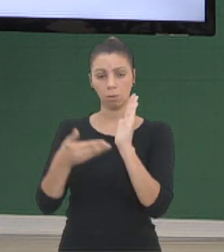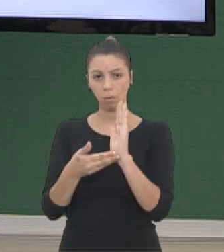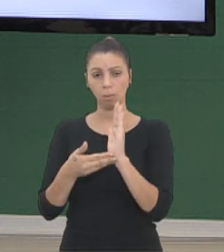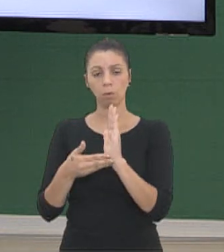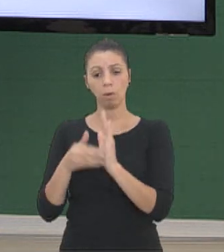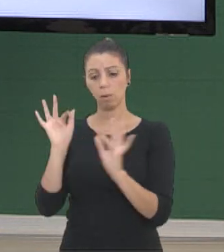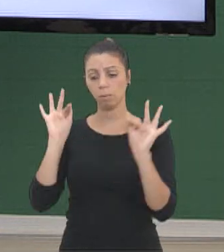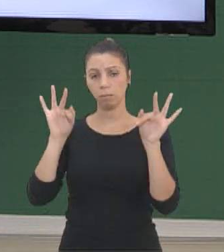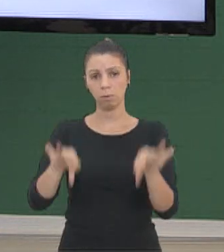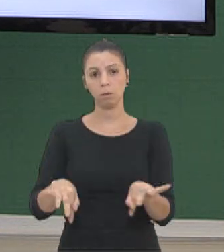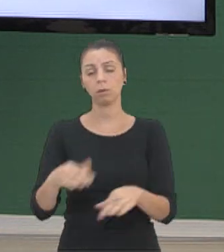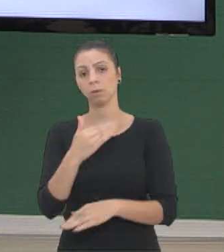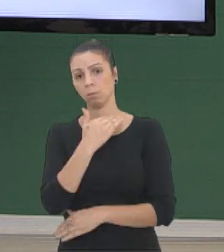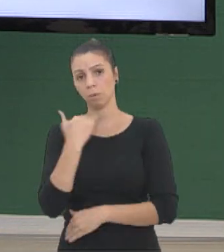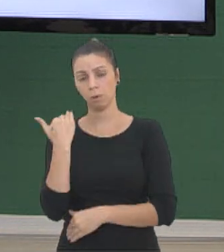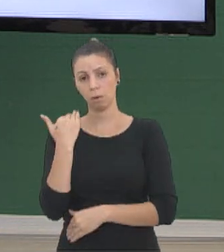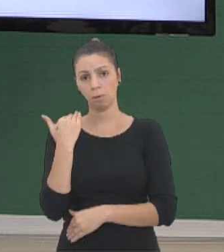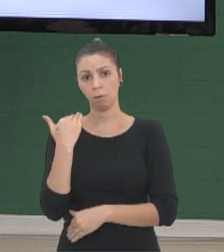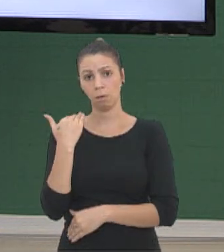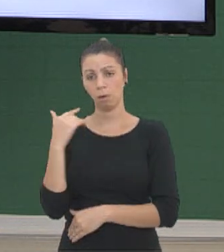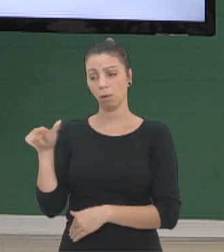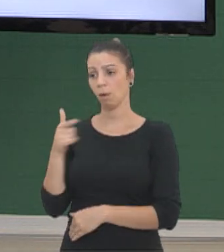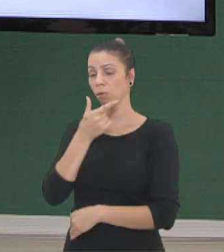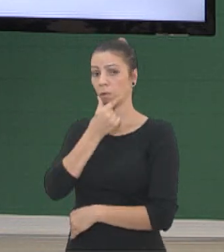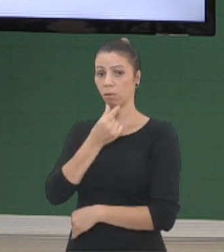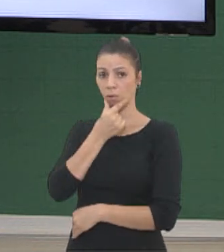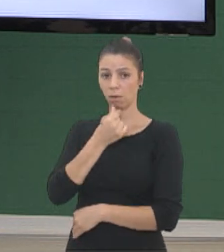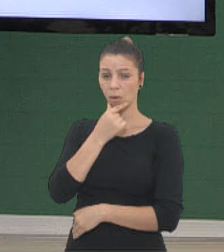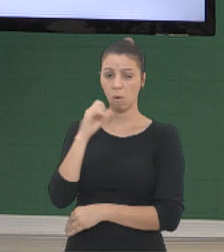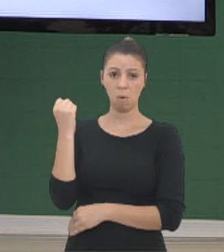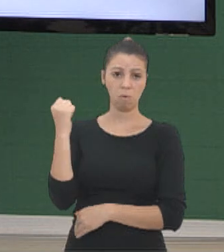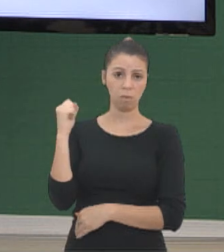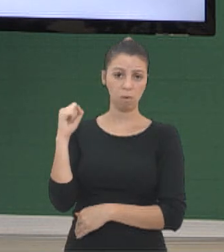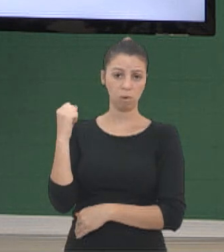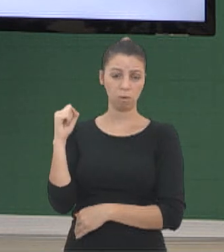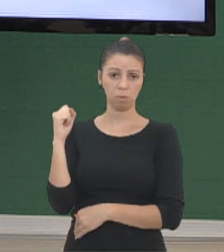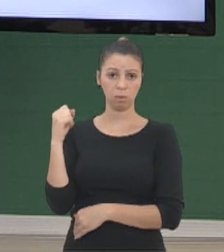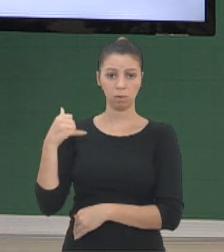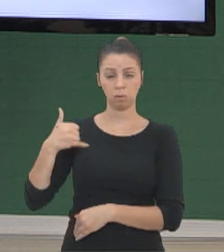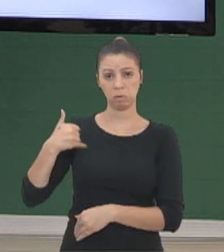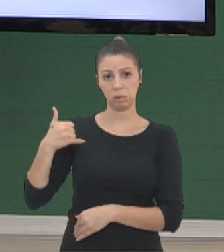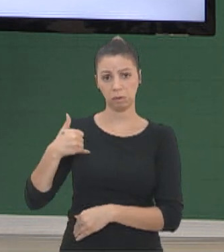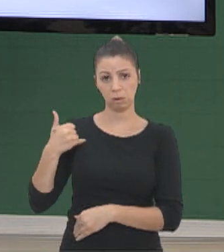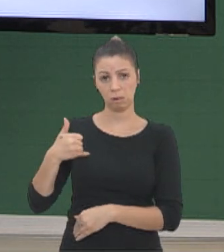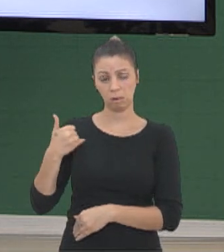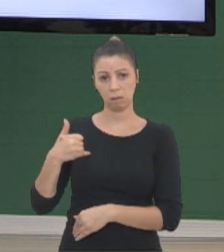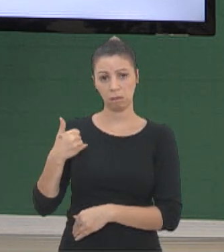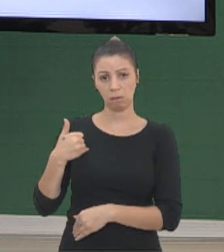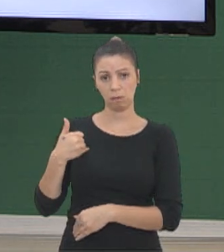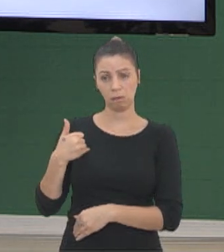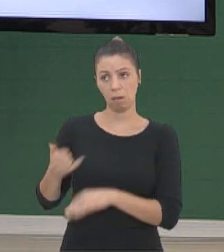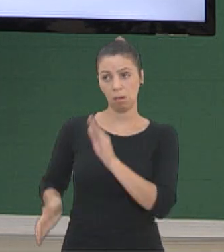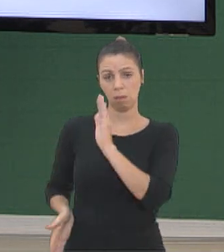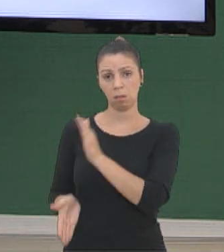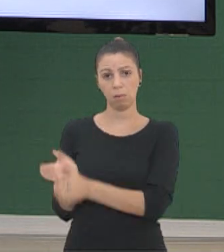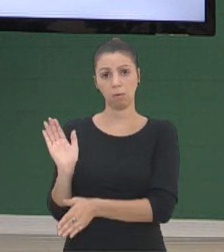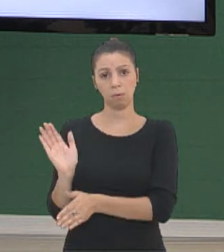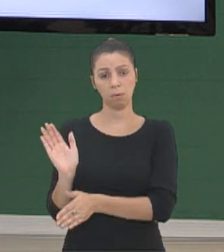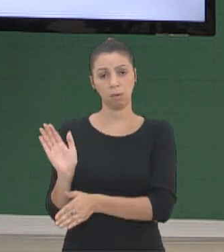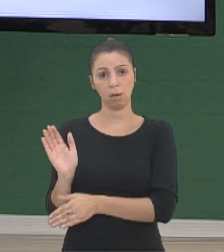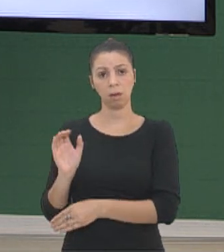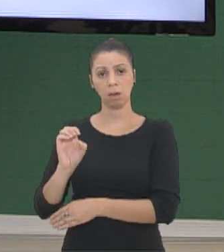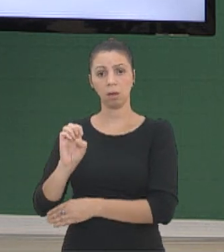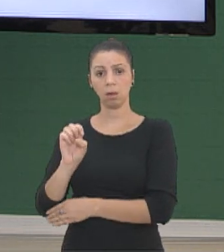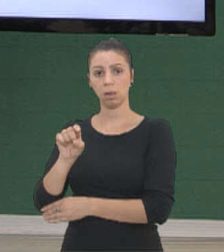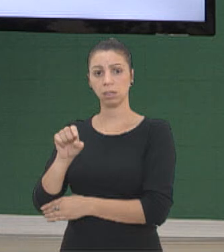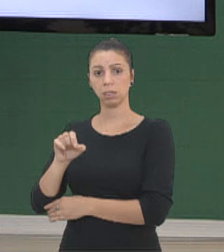foi morto. E esse garoto foi colocado, ele me parece com 8 anos de idade, ele foi simplesmente exilado para não ter perigo da